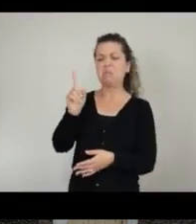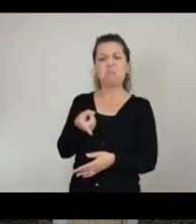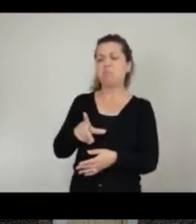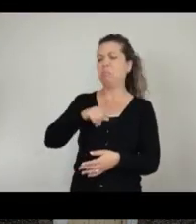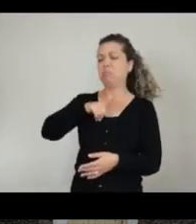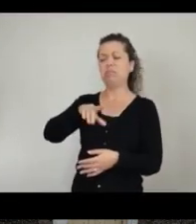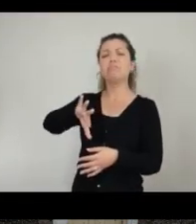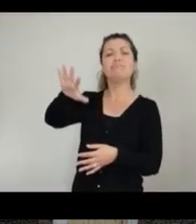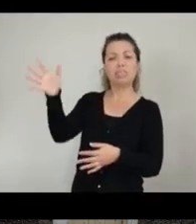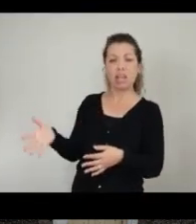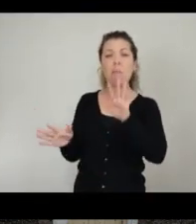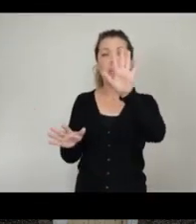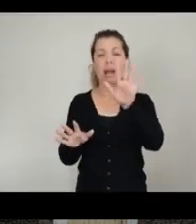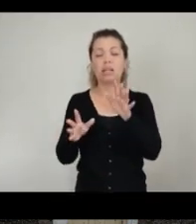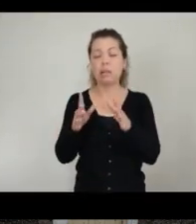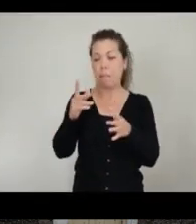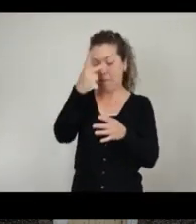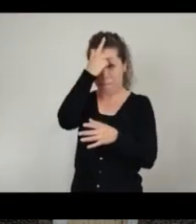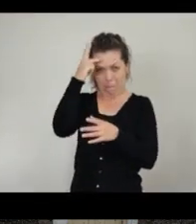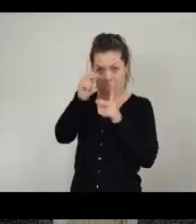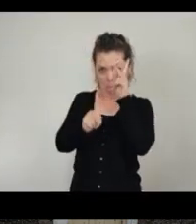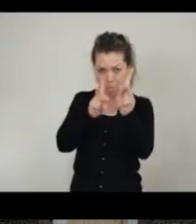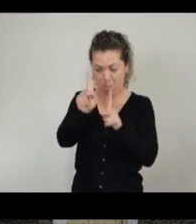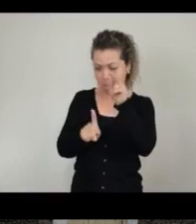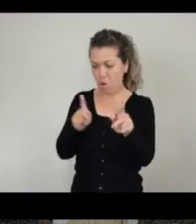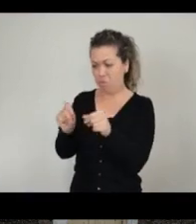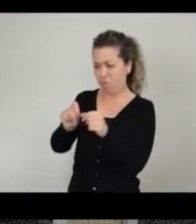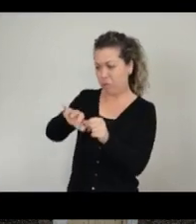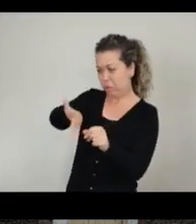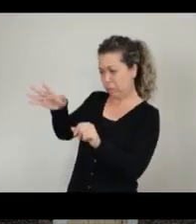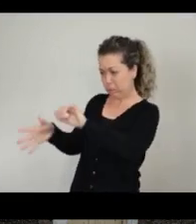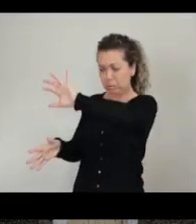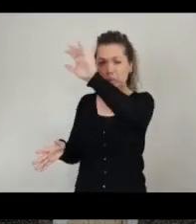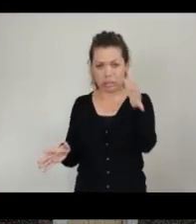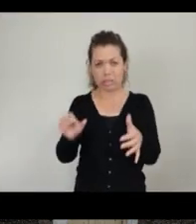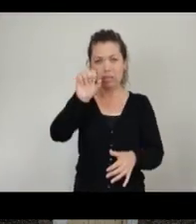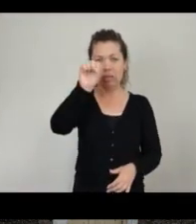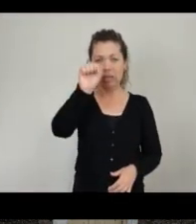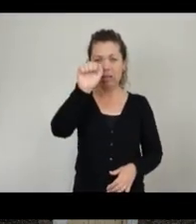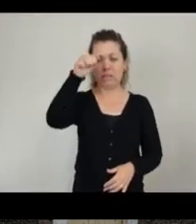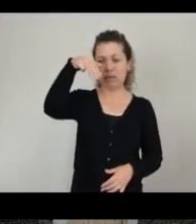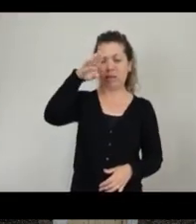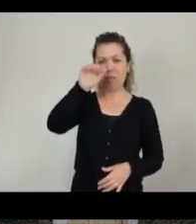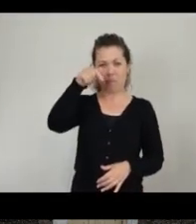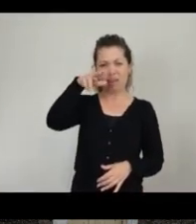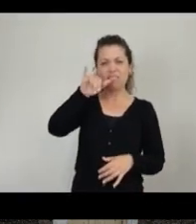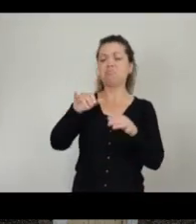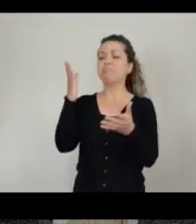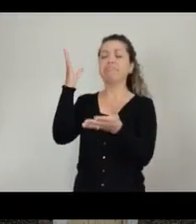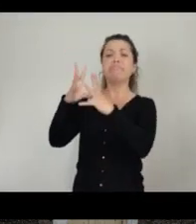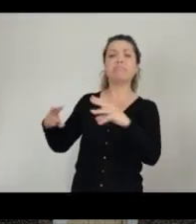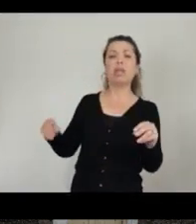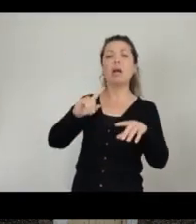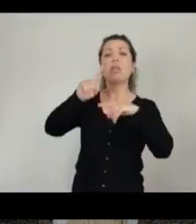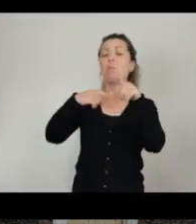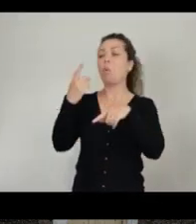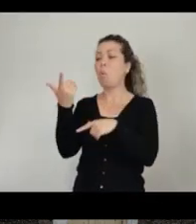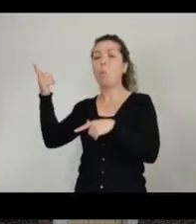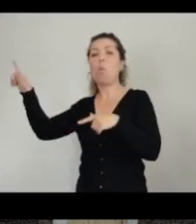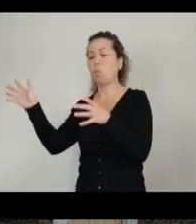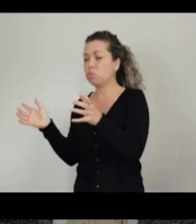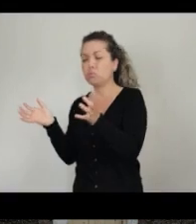início a história da mineração de ouro no Brasil Colônia, tendo Iguape como personagem central. De acordo com Roberto Fortes, a